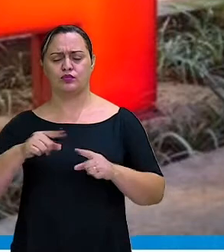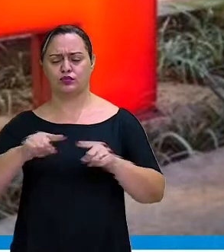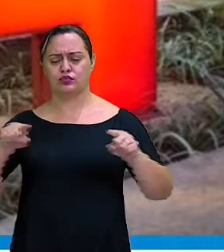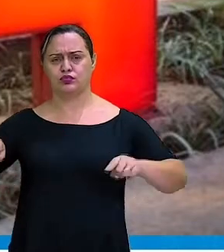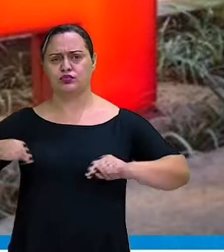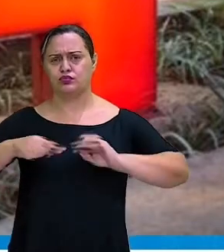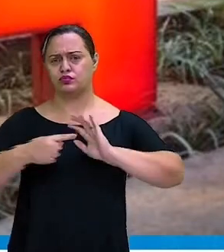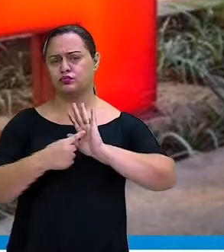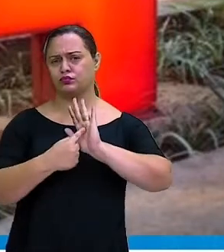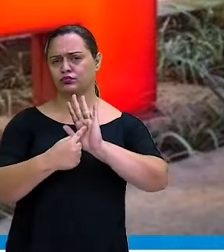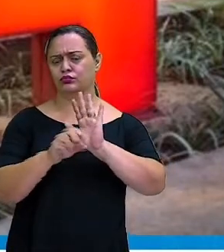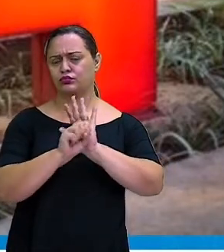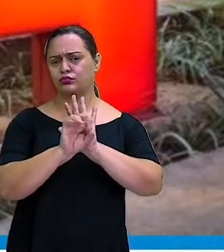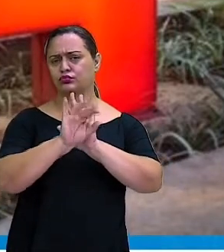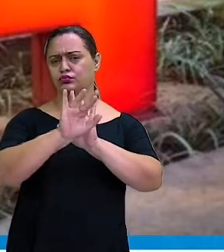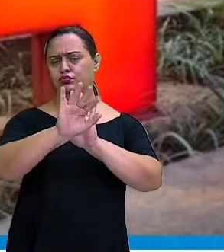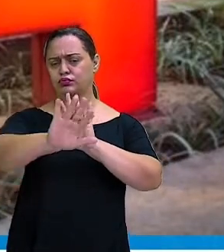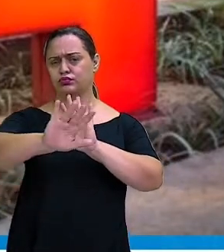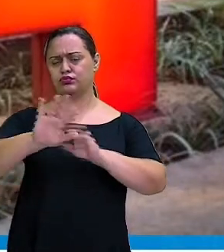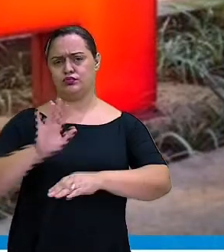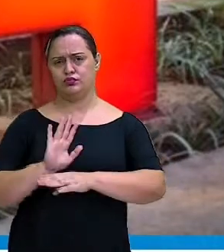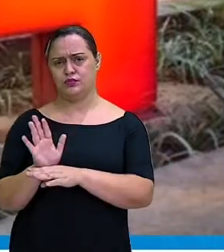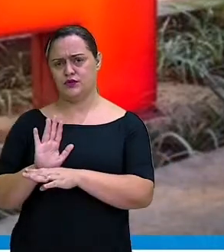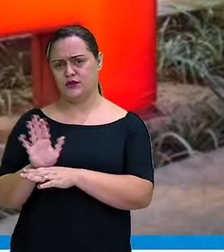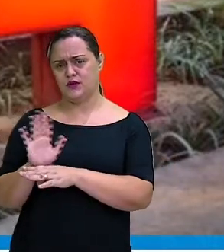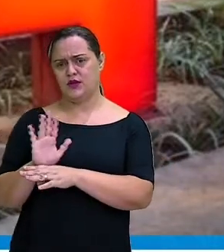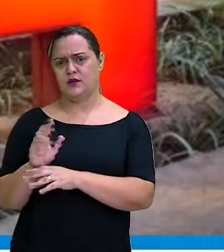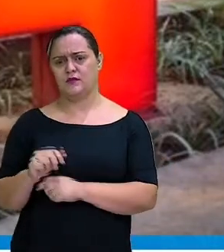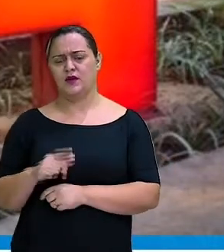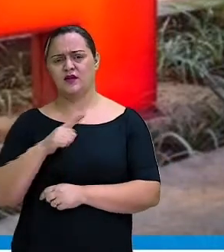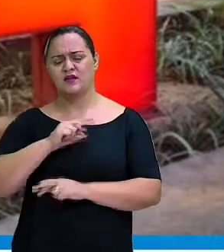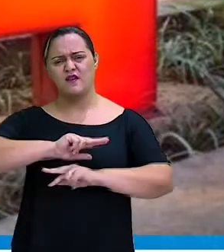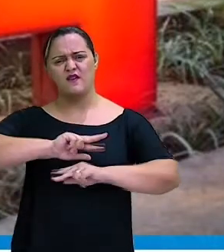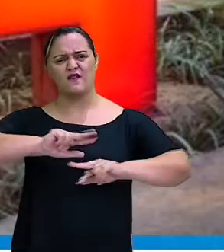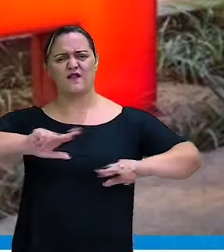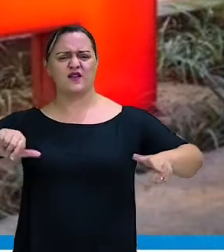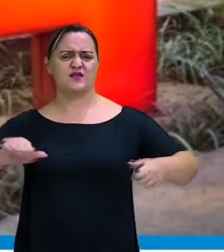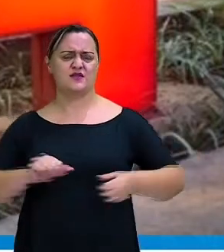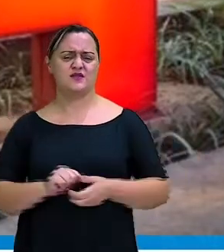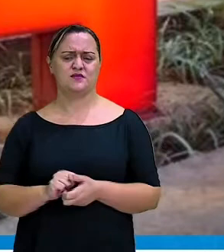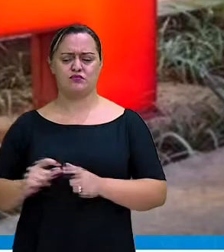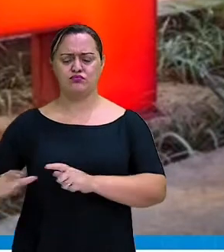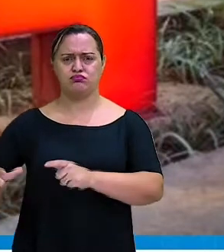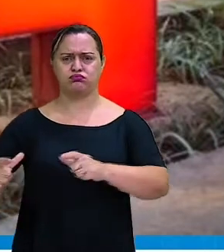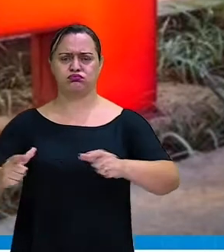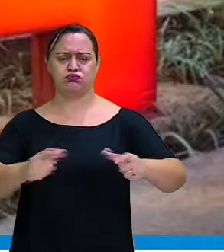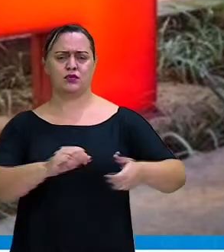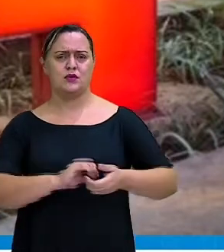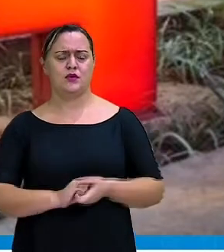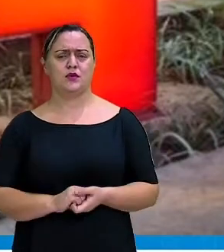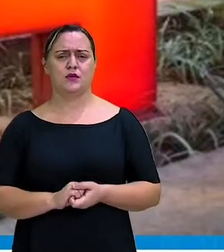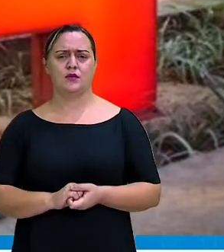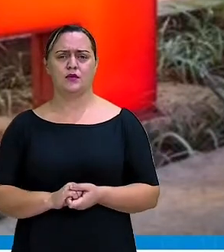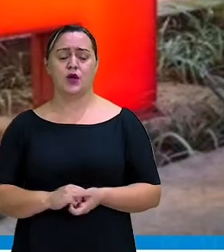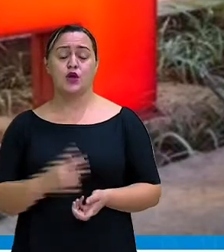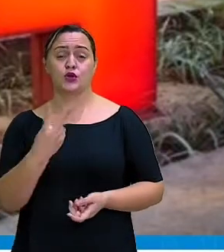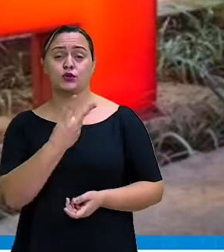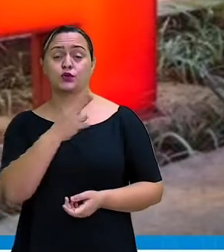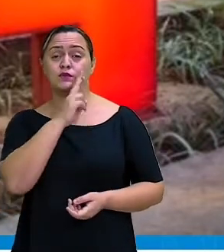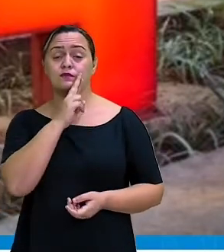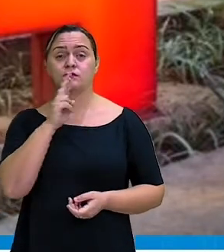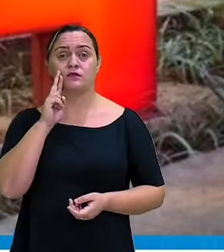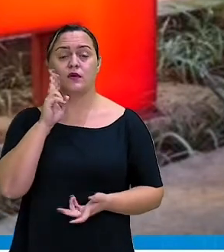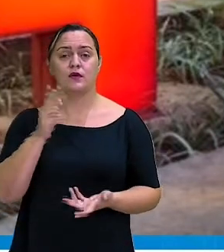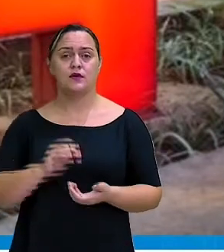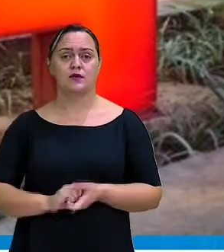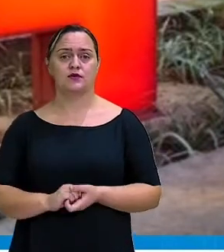que compõe um cinema, esse complexo tem muito mais. São 2 restaurantes, academia ao ar livre, espaço para a prática